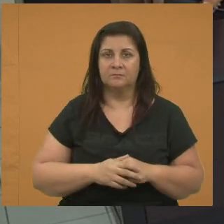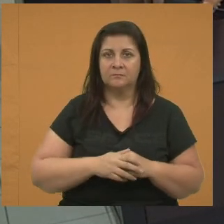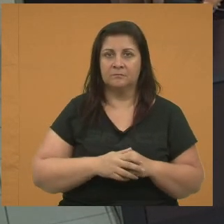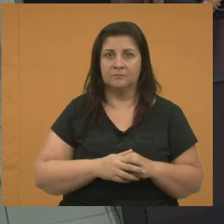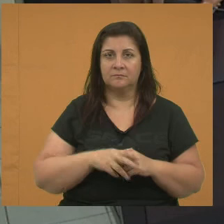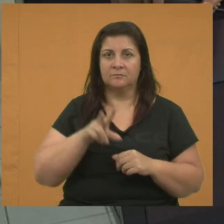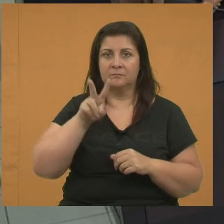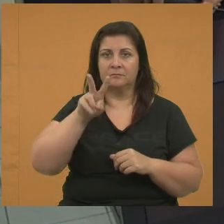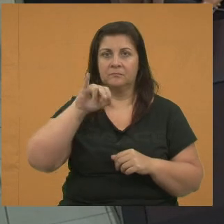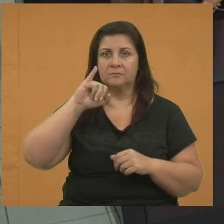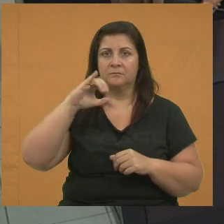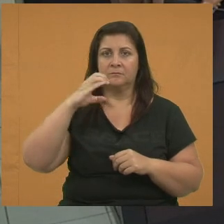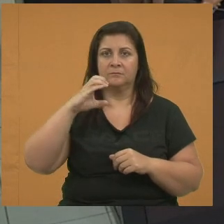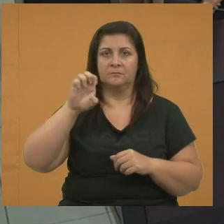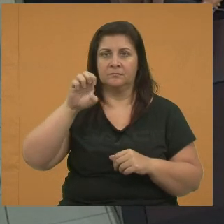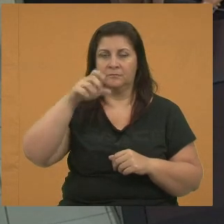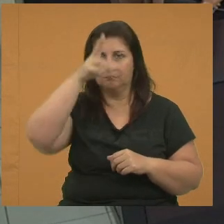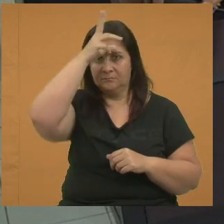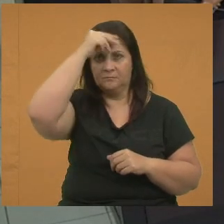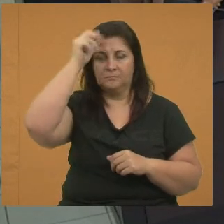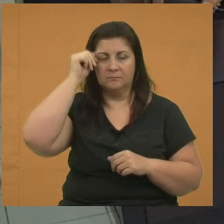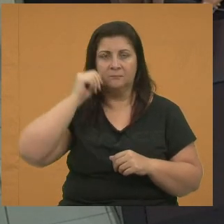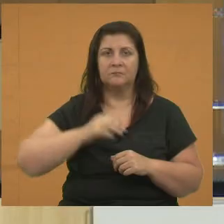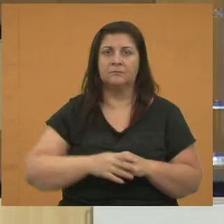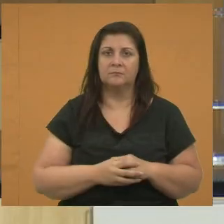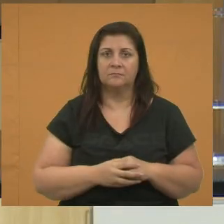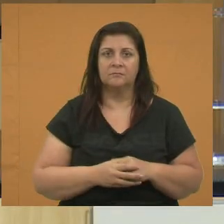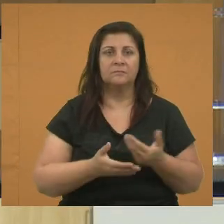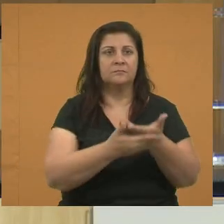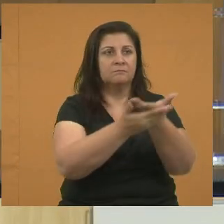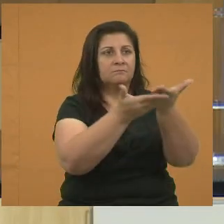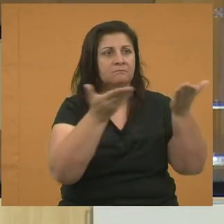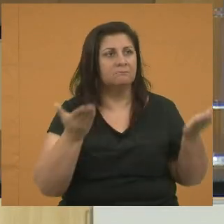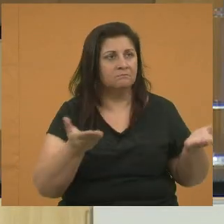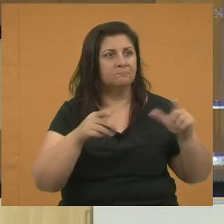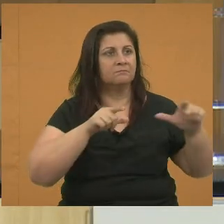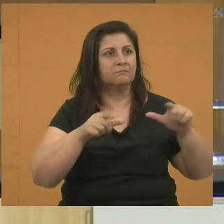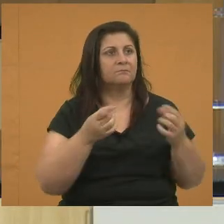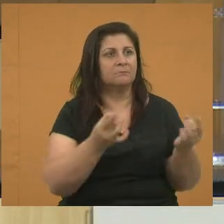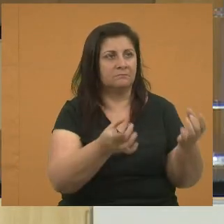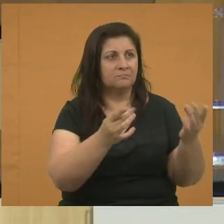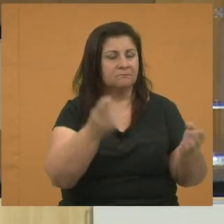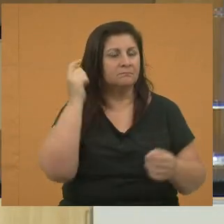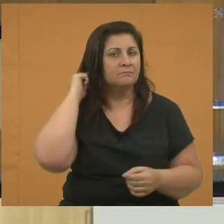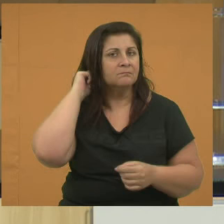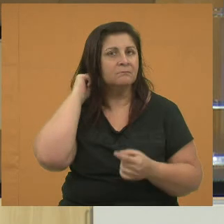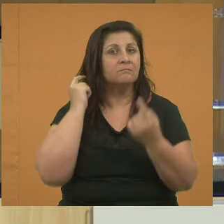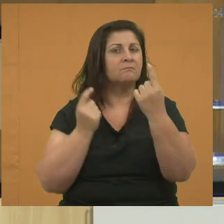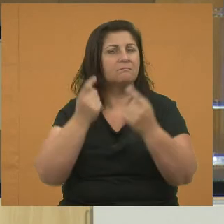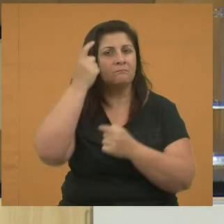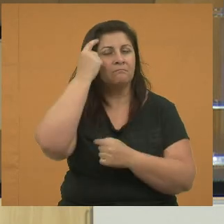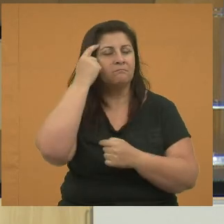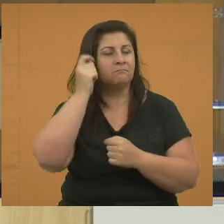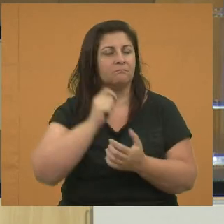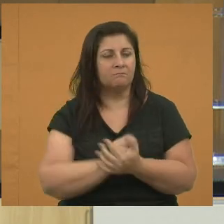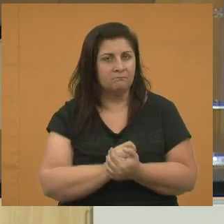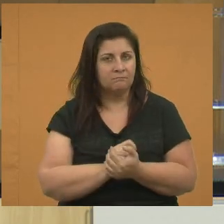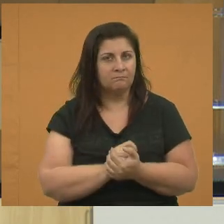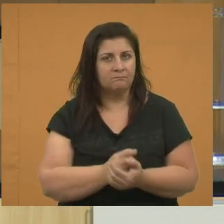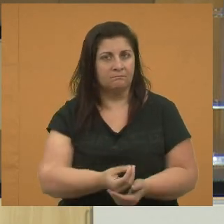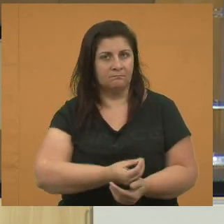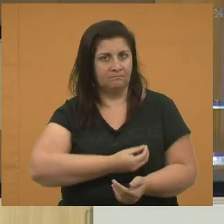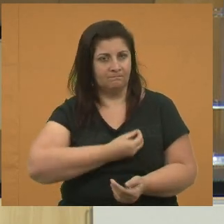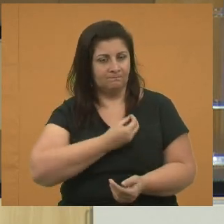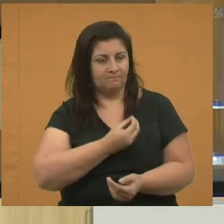Sazaki, e para vocês, guerreiros do comércio, a gente só tem um pensamento a refletir: a